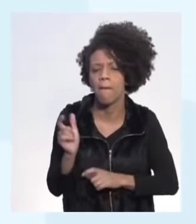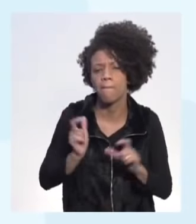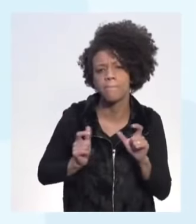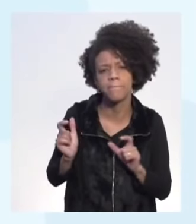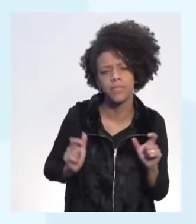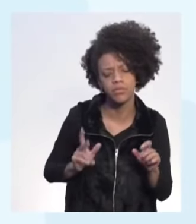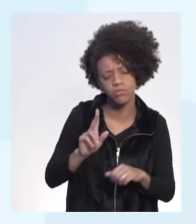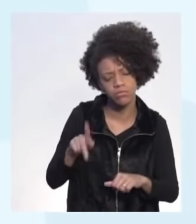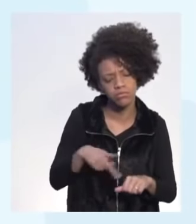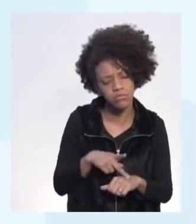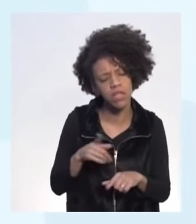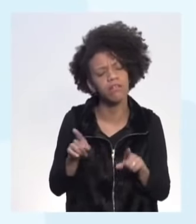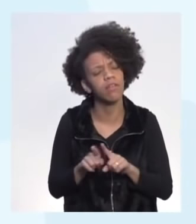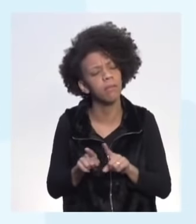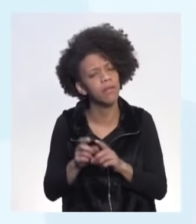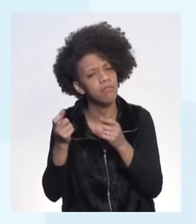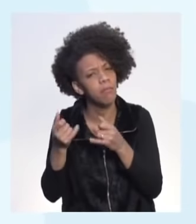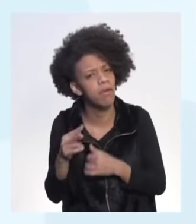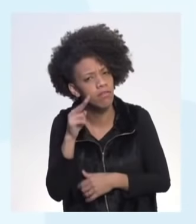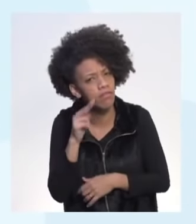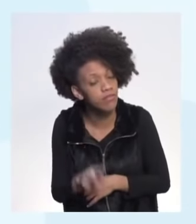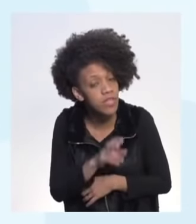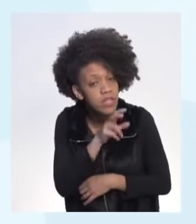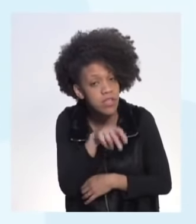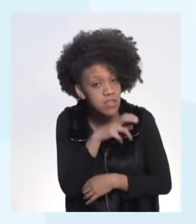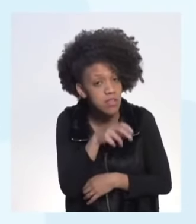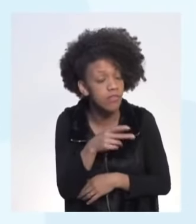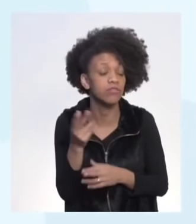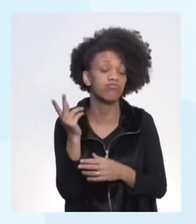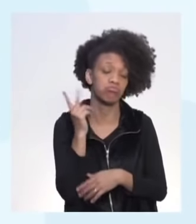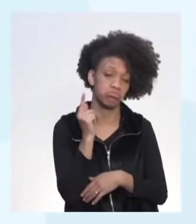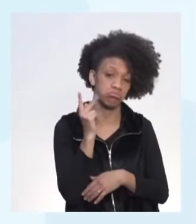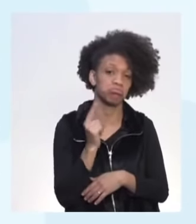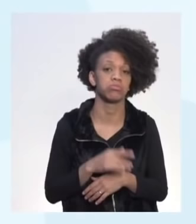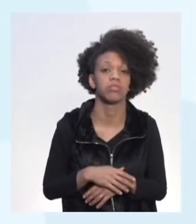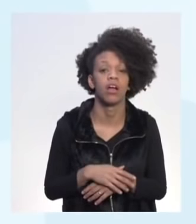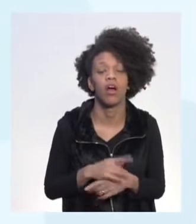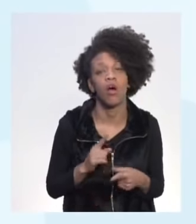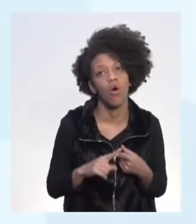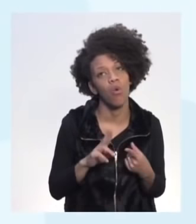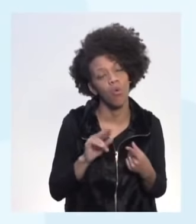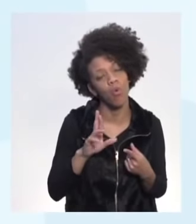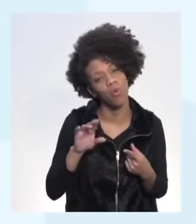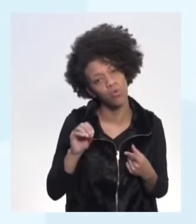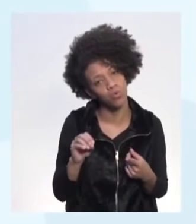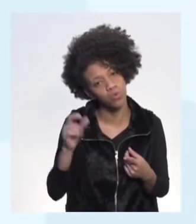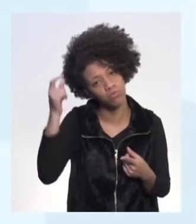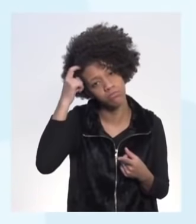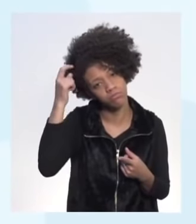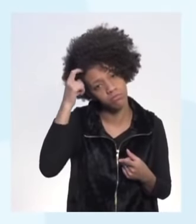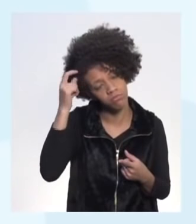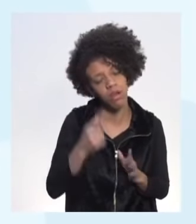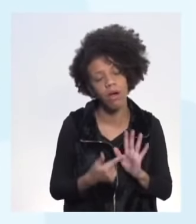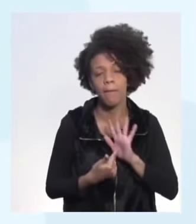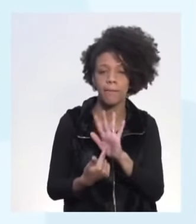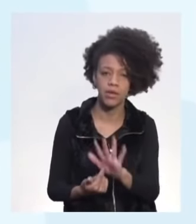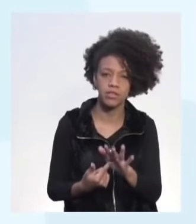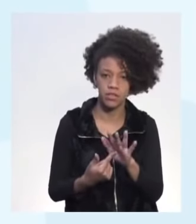diversos países também relatam terem visto animais selvagens incomuns, como um urso pardo que apareceu na cidade de Madrid, na